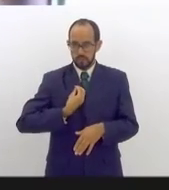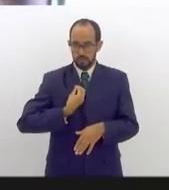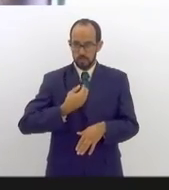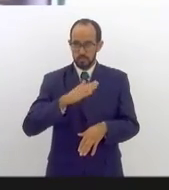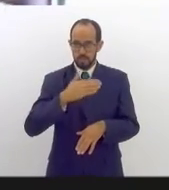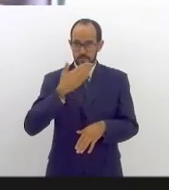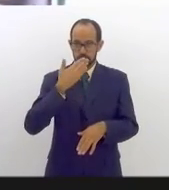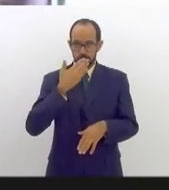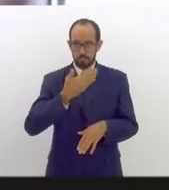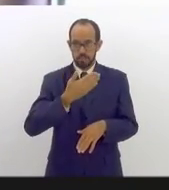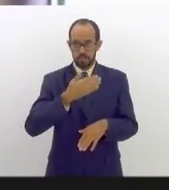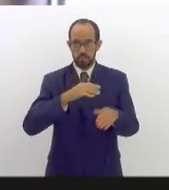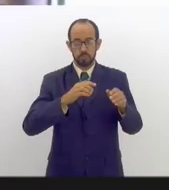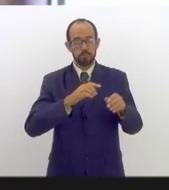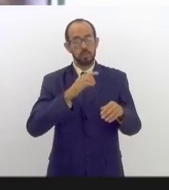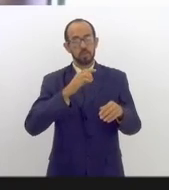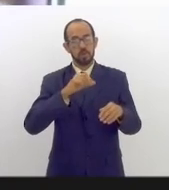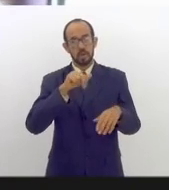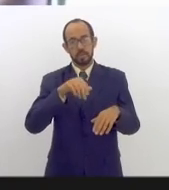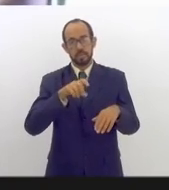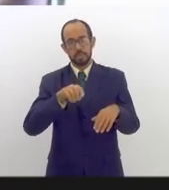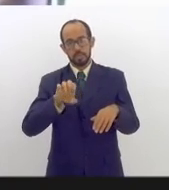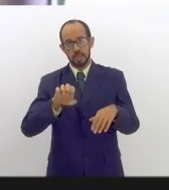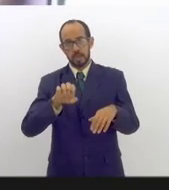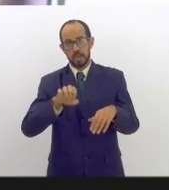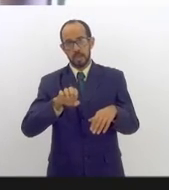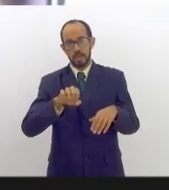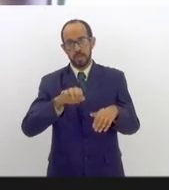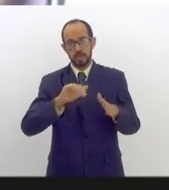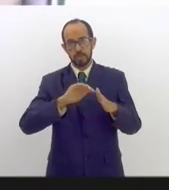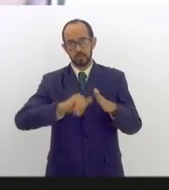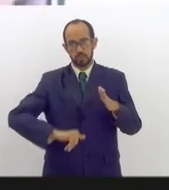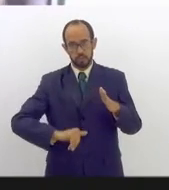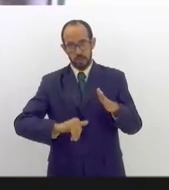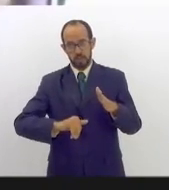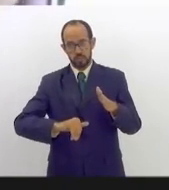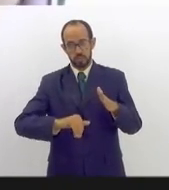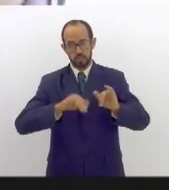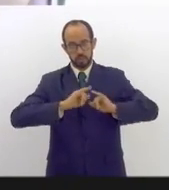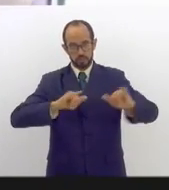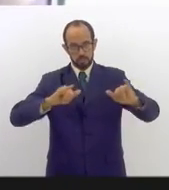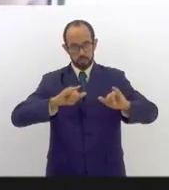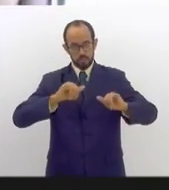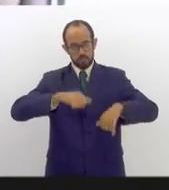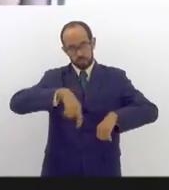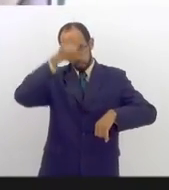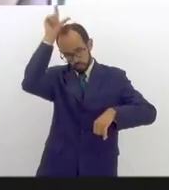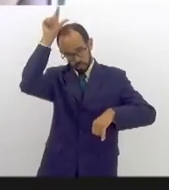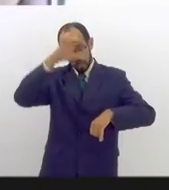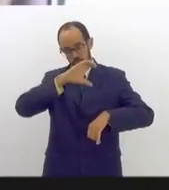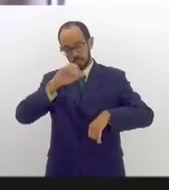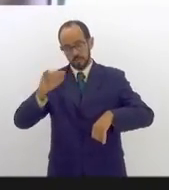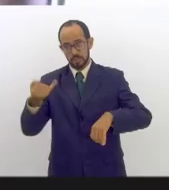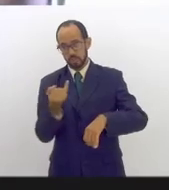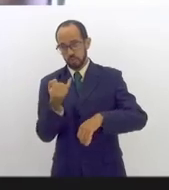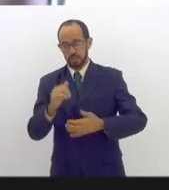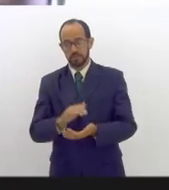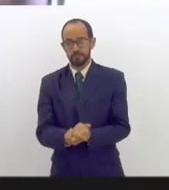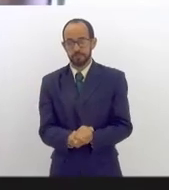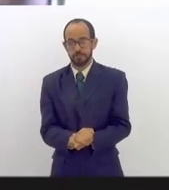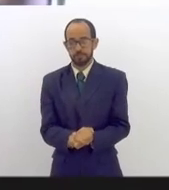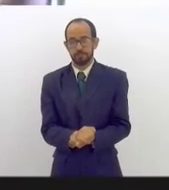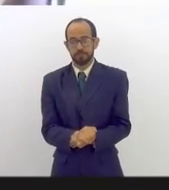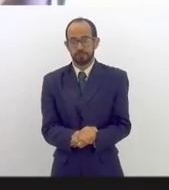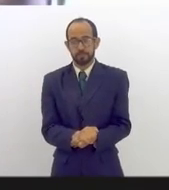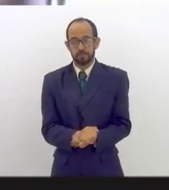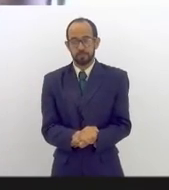André Correia, transmitido ao vivo pelo deputado Luiz Paulo, da CCJ. Então,